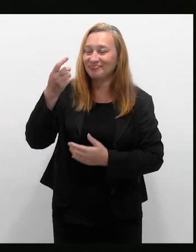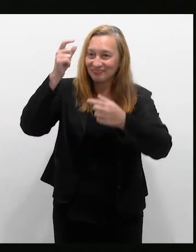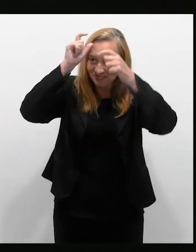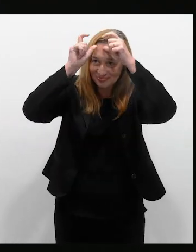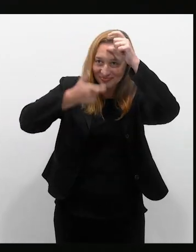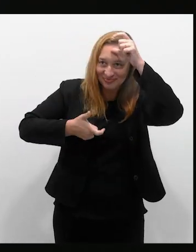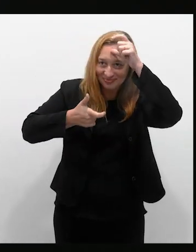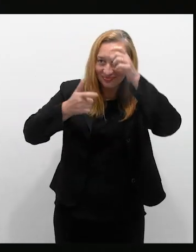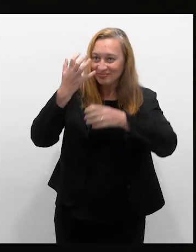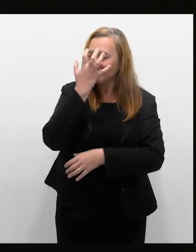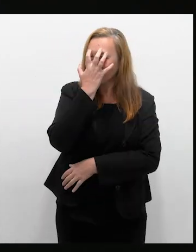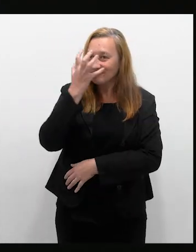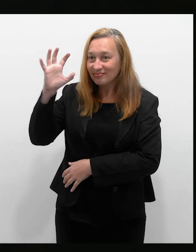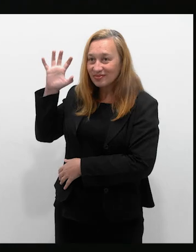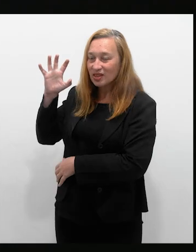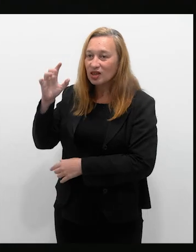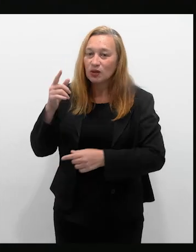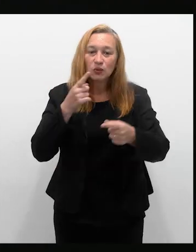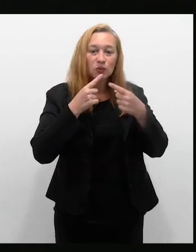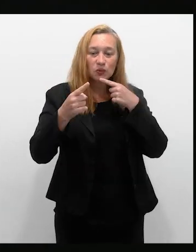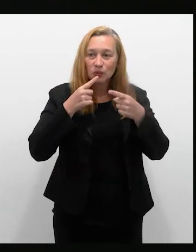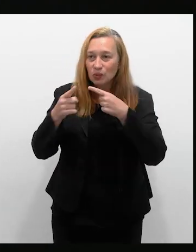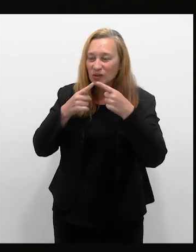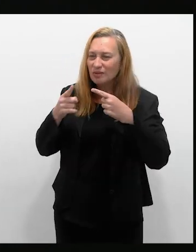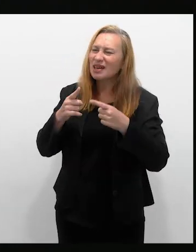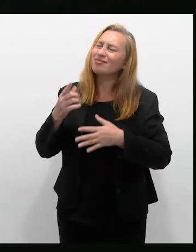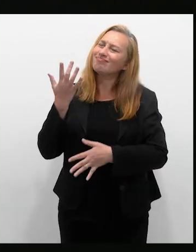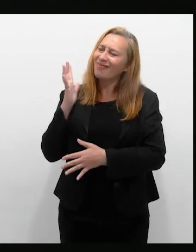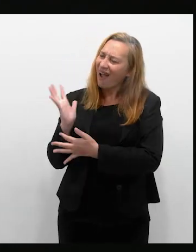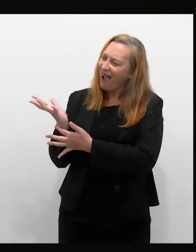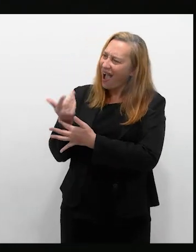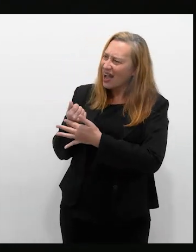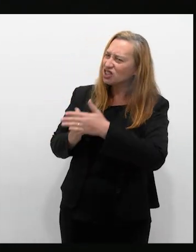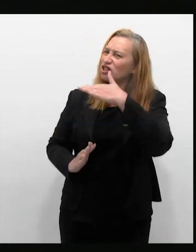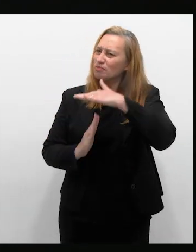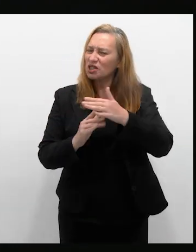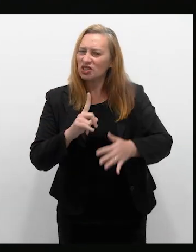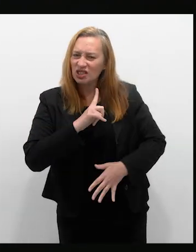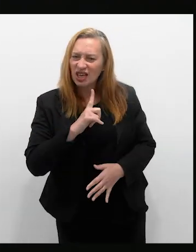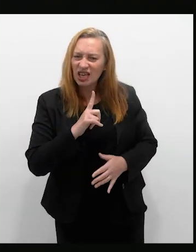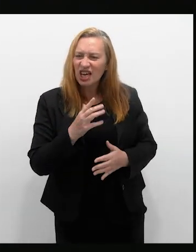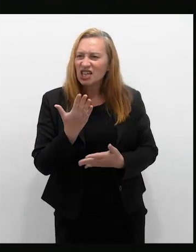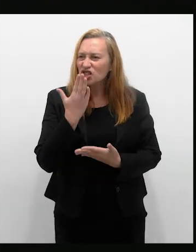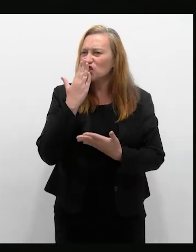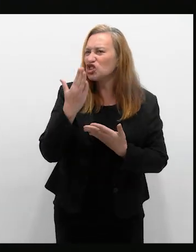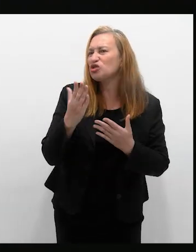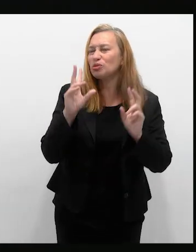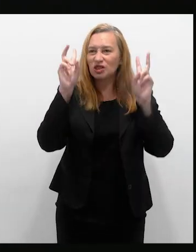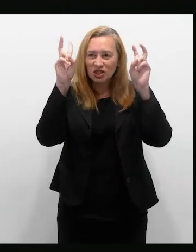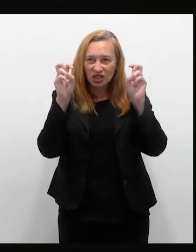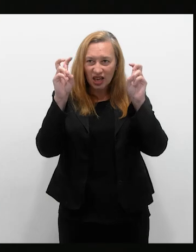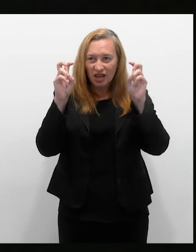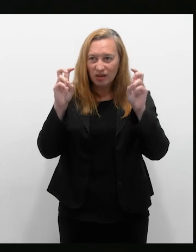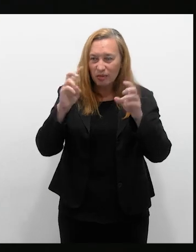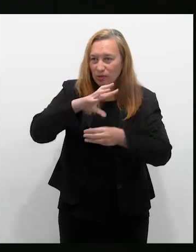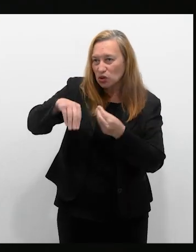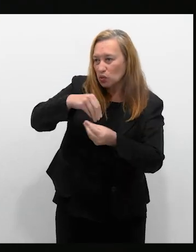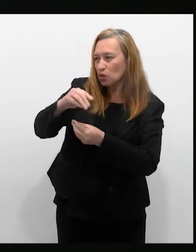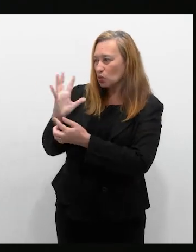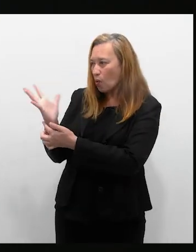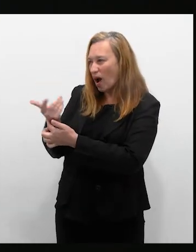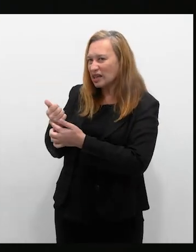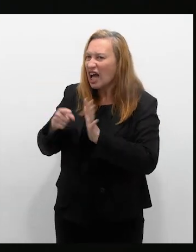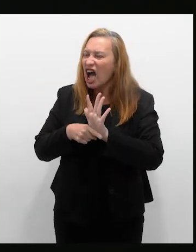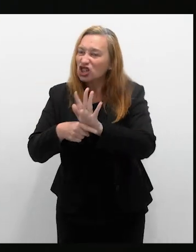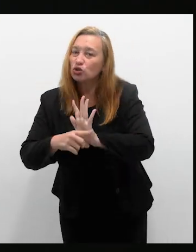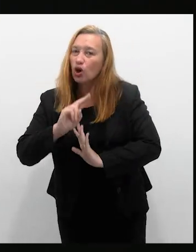borderline, suscitou debates e questionamentos. Mas será que há limite para a arte? Abordar esse tipo de tema em forma de arte ajuda